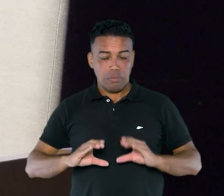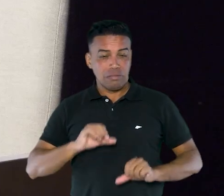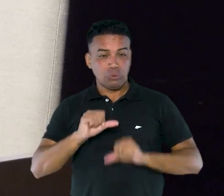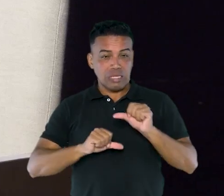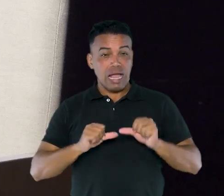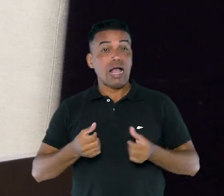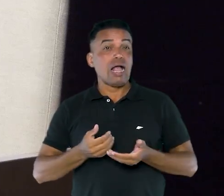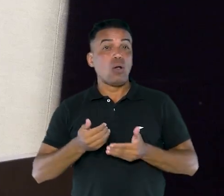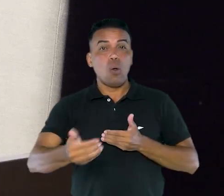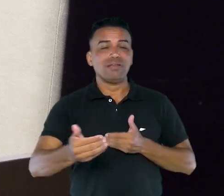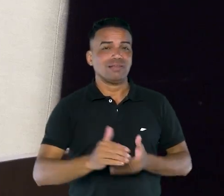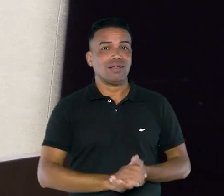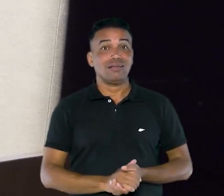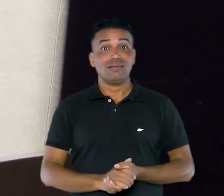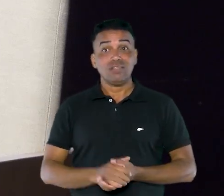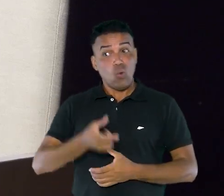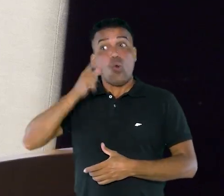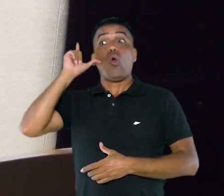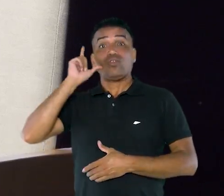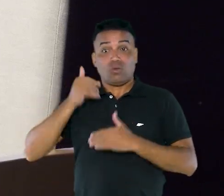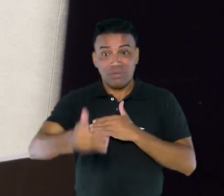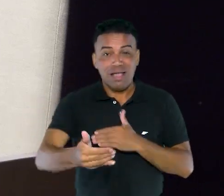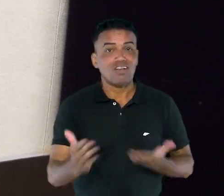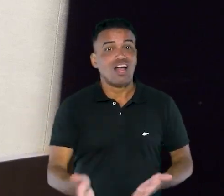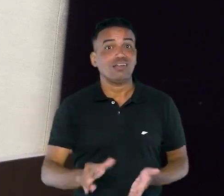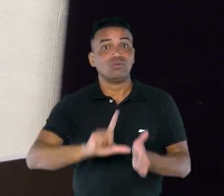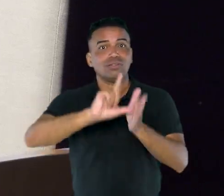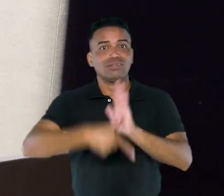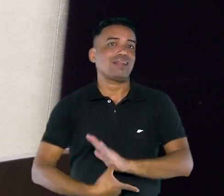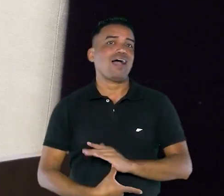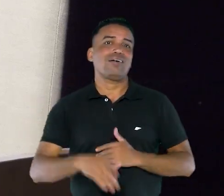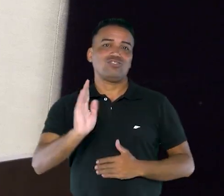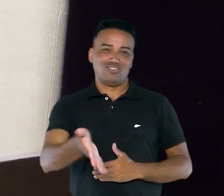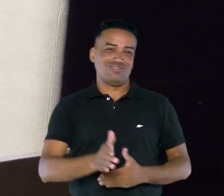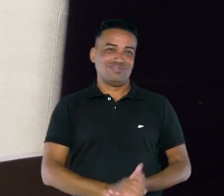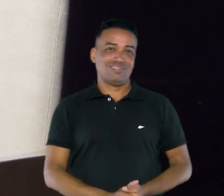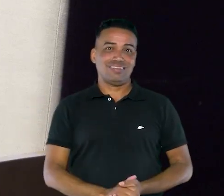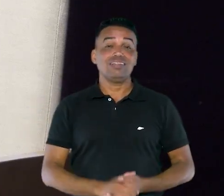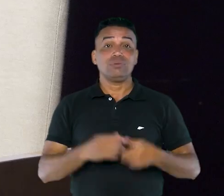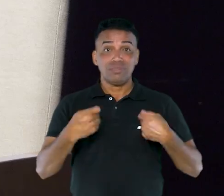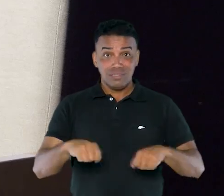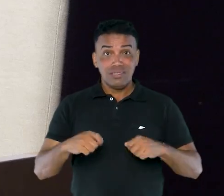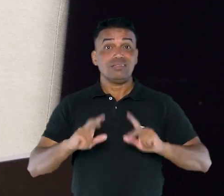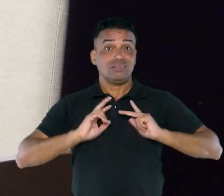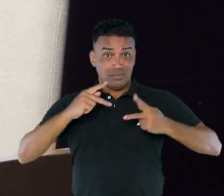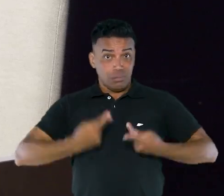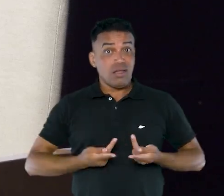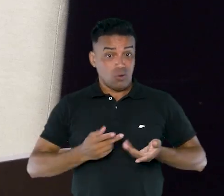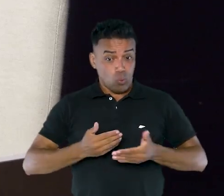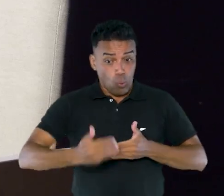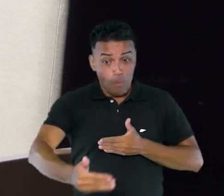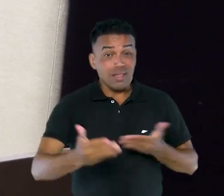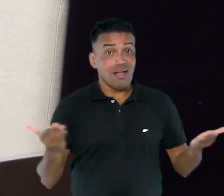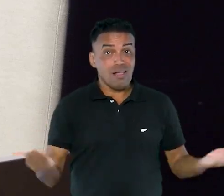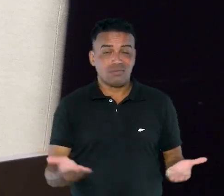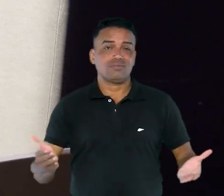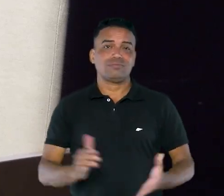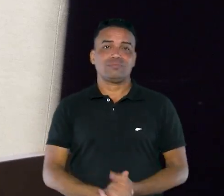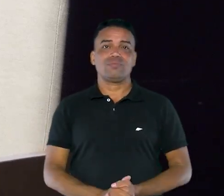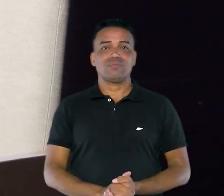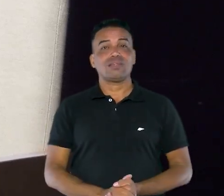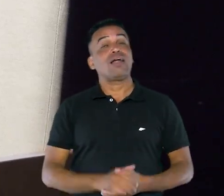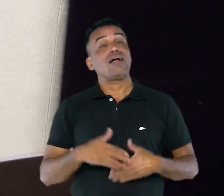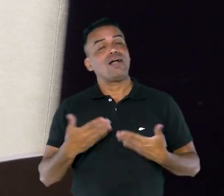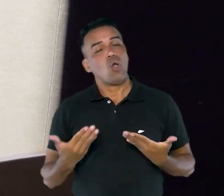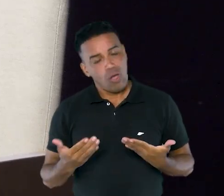deva começar, já devíamos ter começado ontem, né? Estamos já atrasados. A gente tem que começar a fazer isso. Agora,